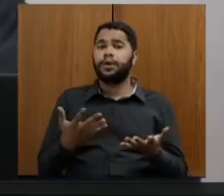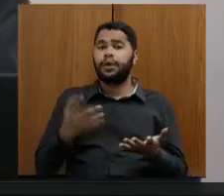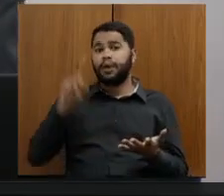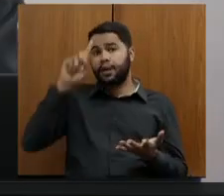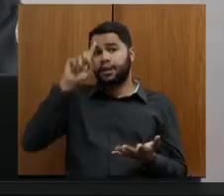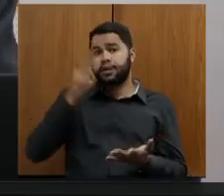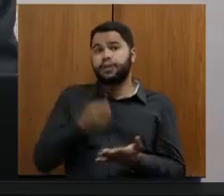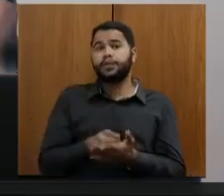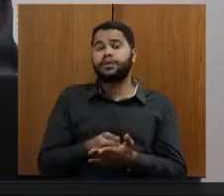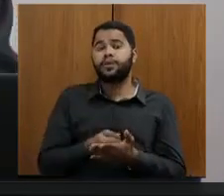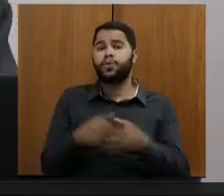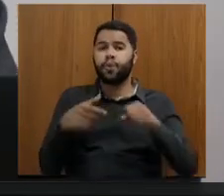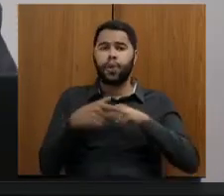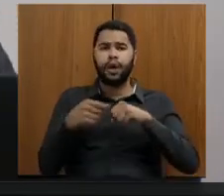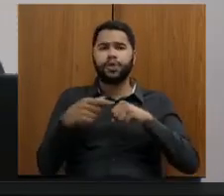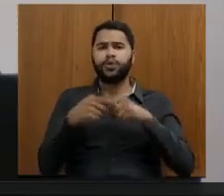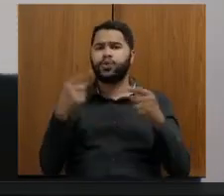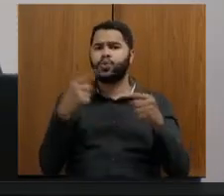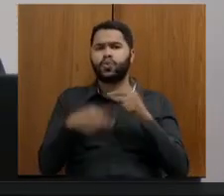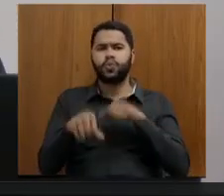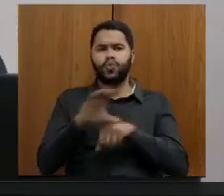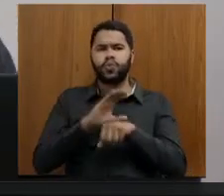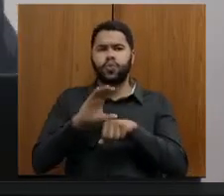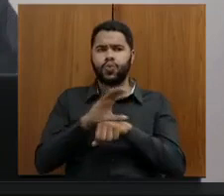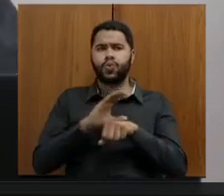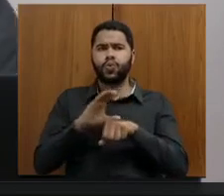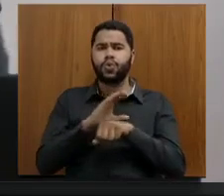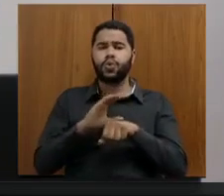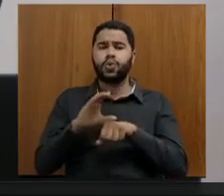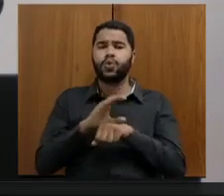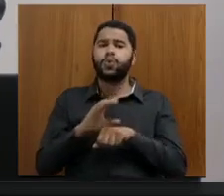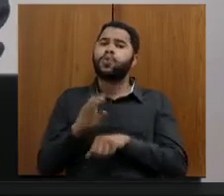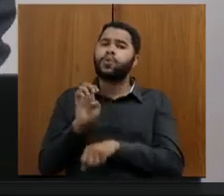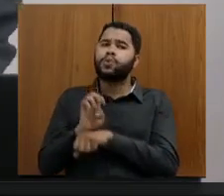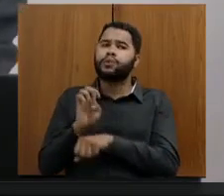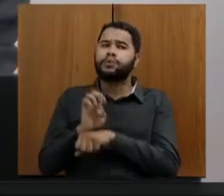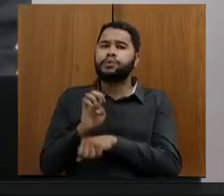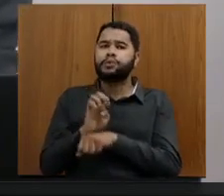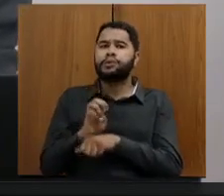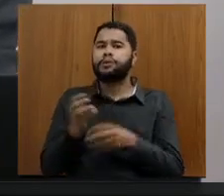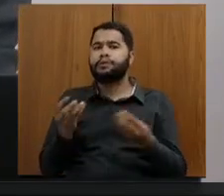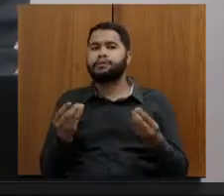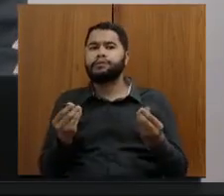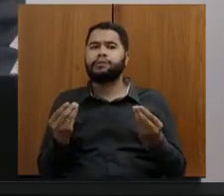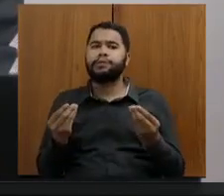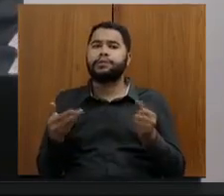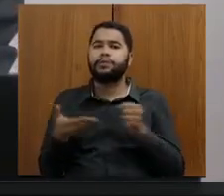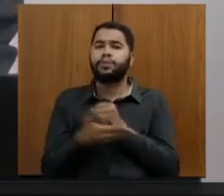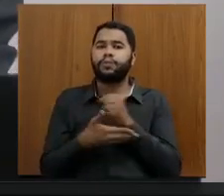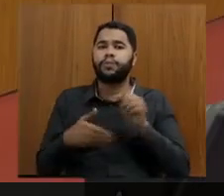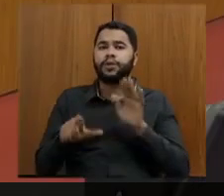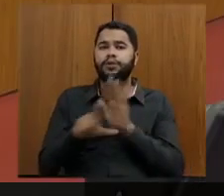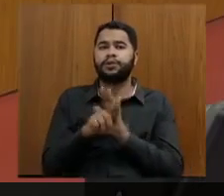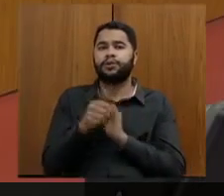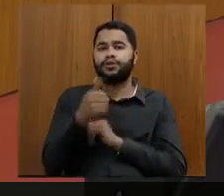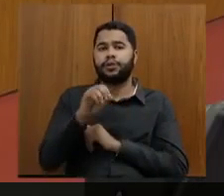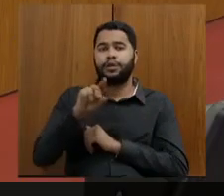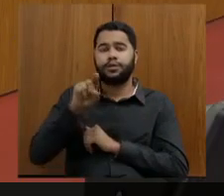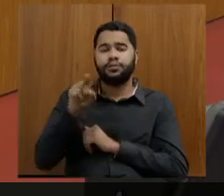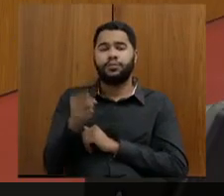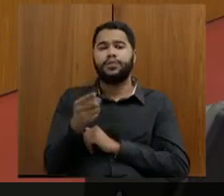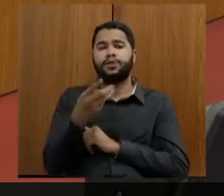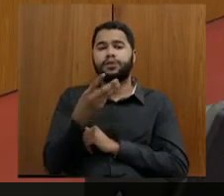do supremo por hora o artigo é incondicional então o Estado está ideia do deputado a feliz com base na lei